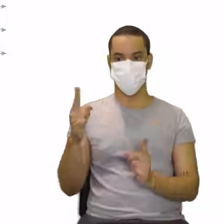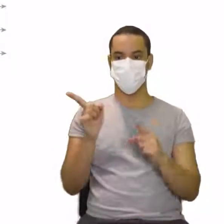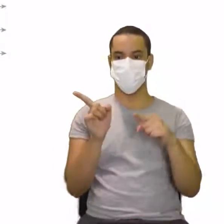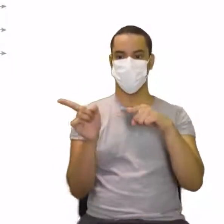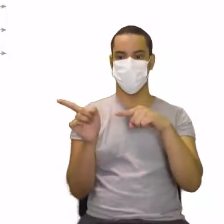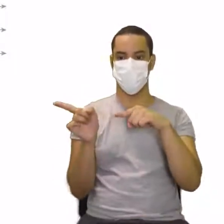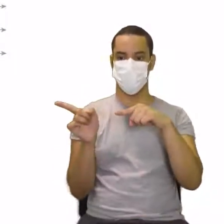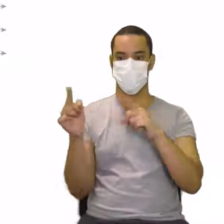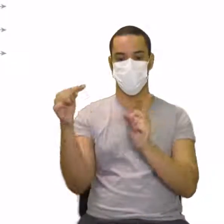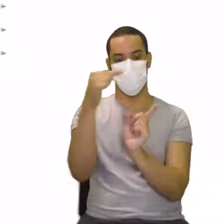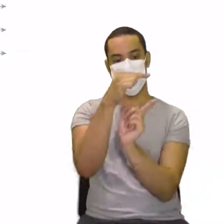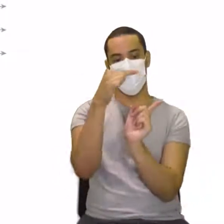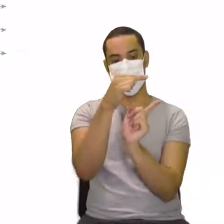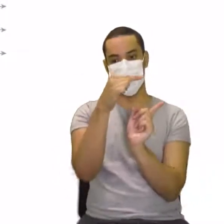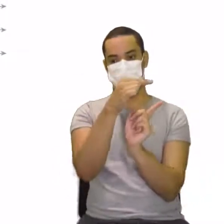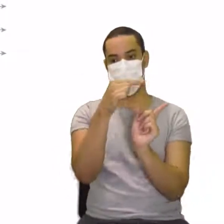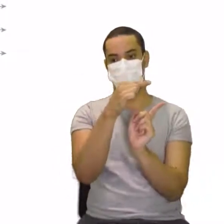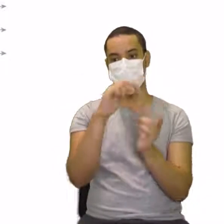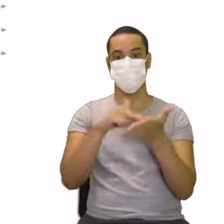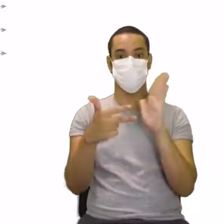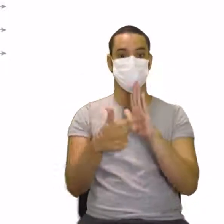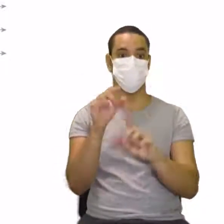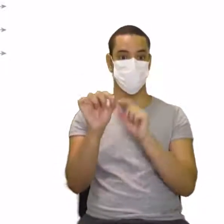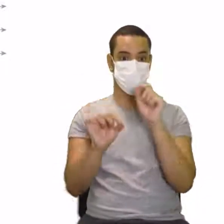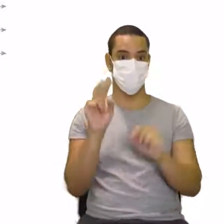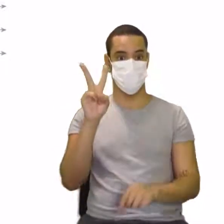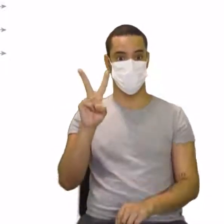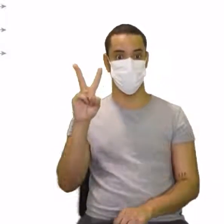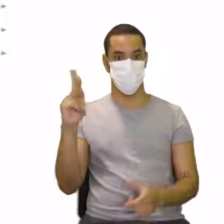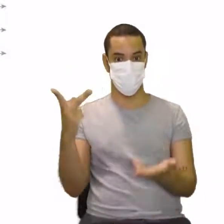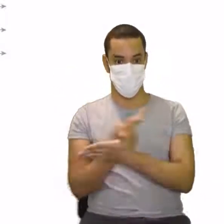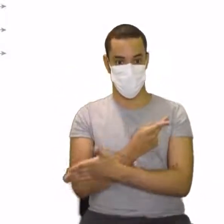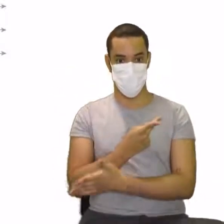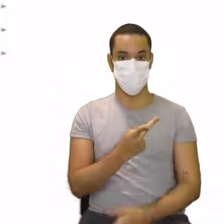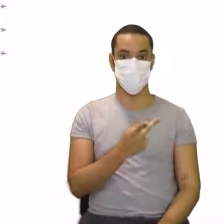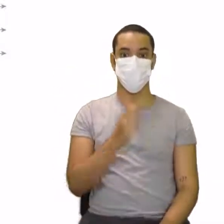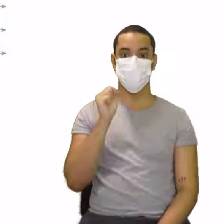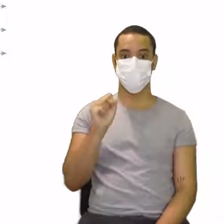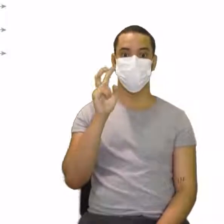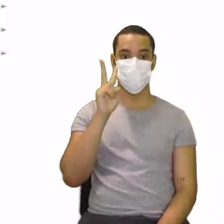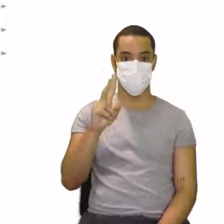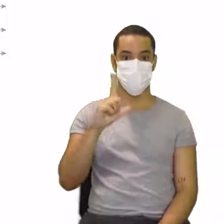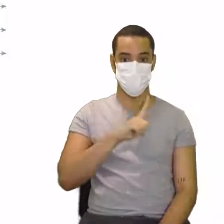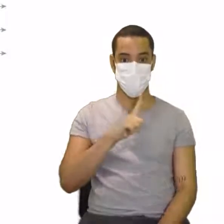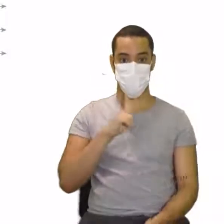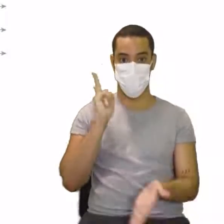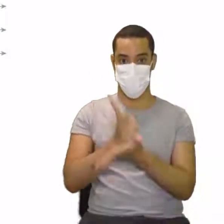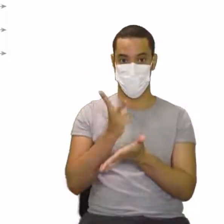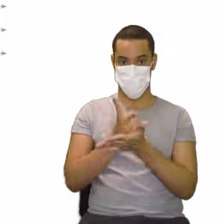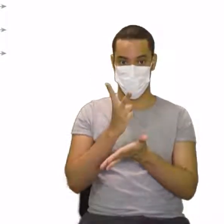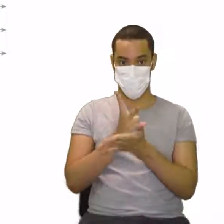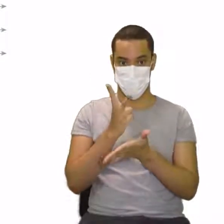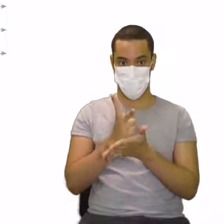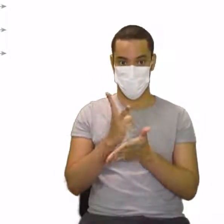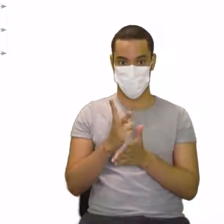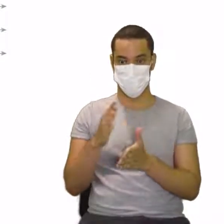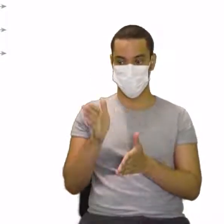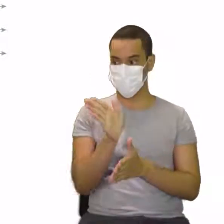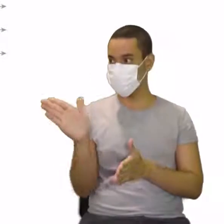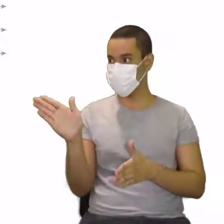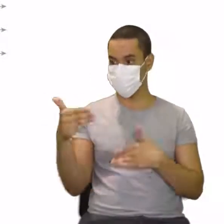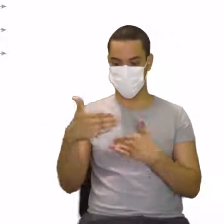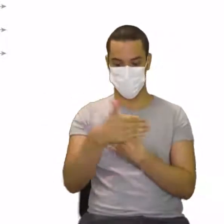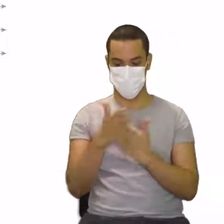casos no paralelo. Como assim, professora? Quais são esses dois casos? Paralelo, vocês podem ver que ocupa a mesma direção. Então, quando a gente fala assim